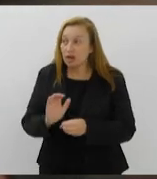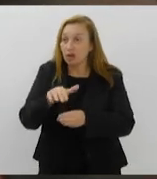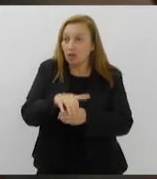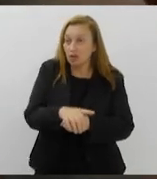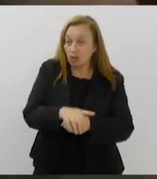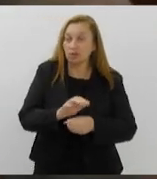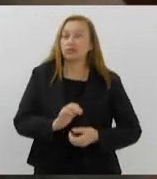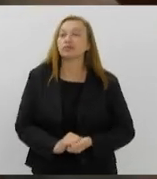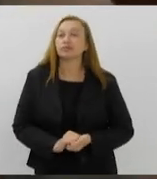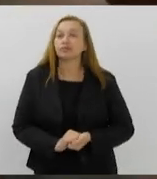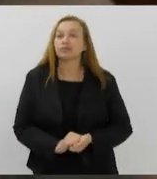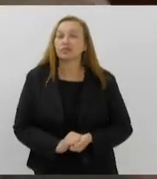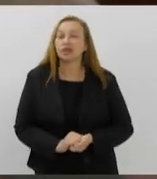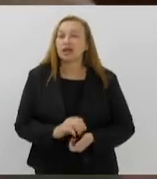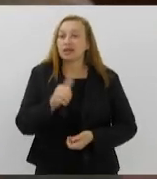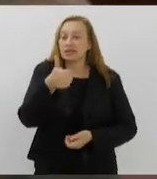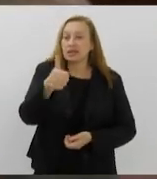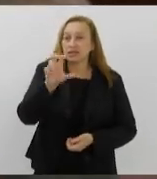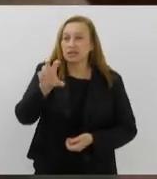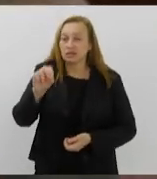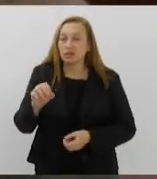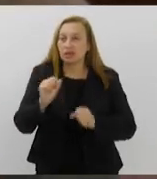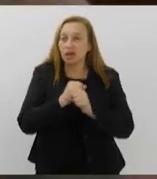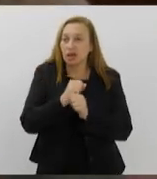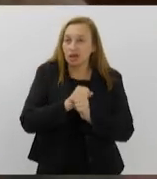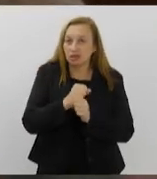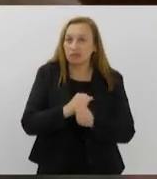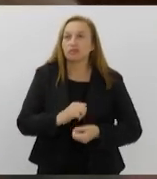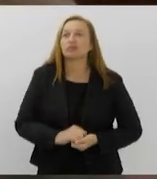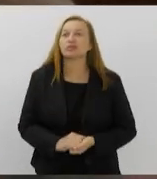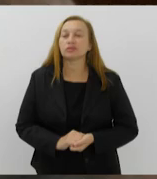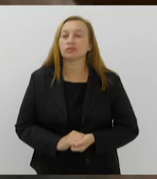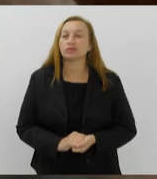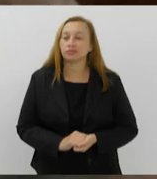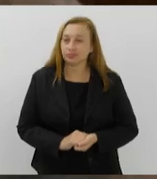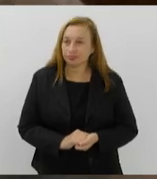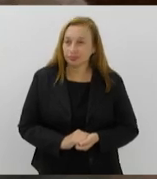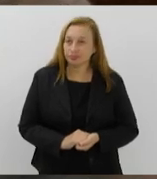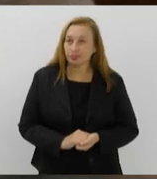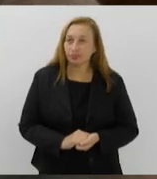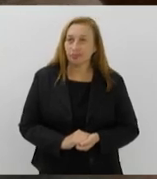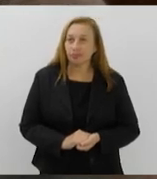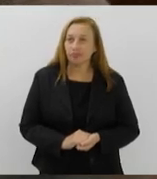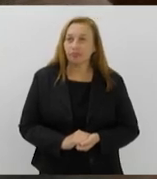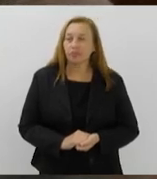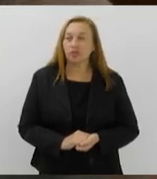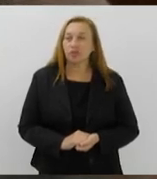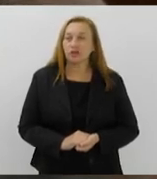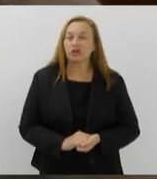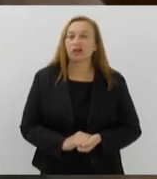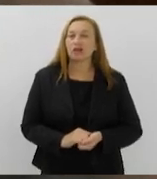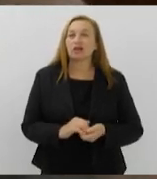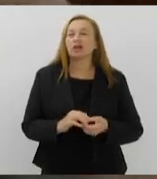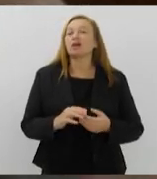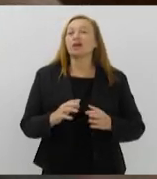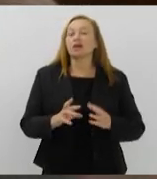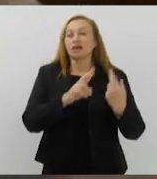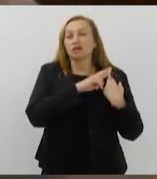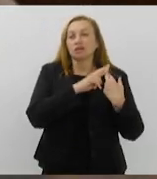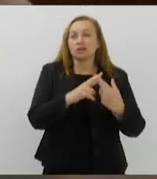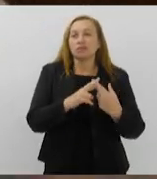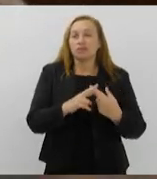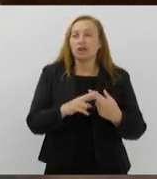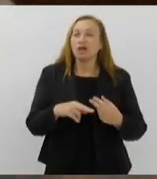antes, está completando 150 anos, e a Associação Vittorio Emanuele II é a entidade responsável pela preservação da cultura